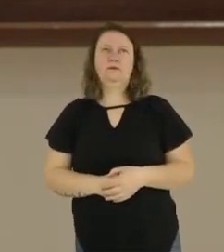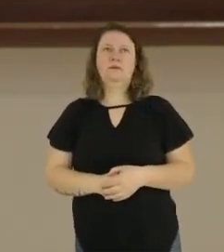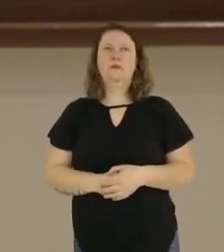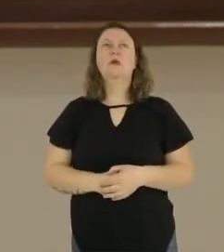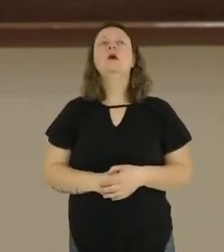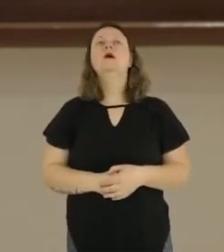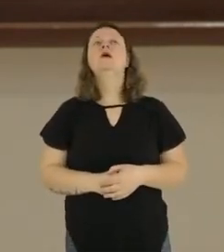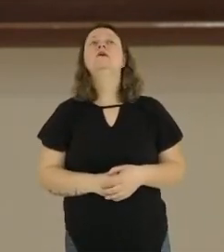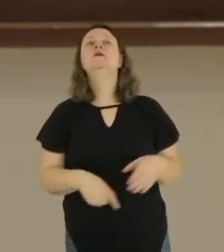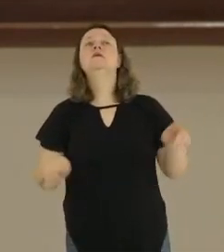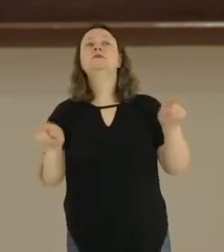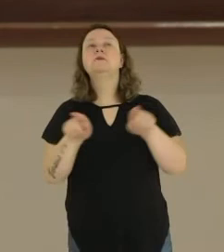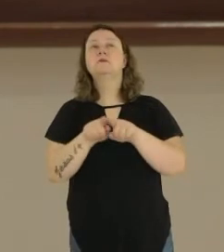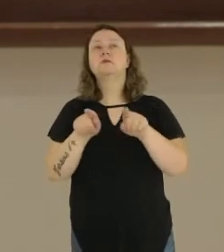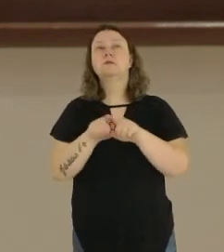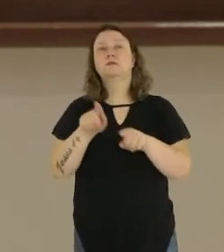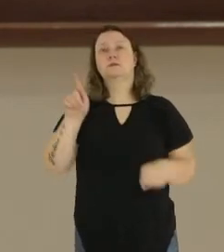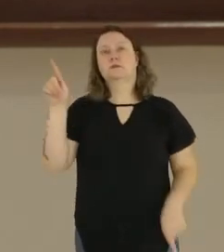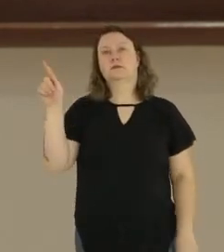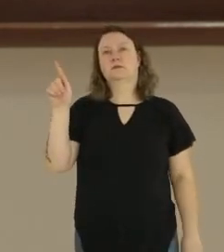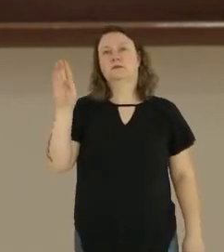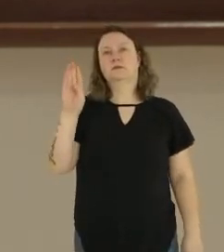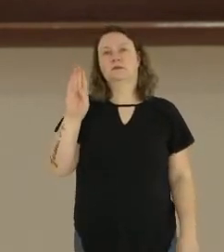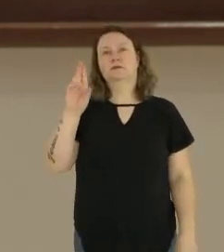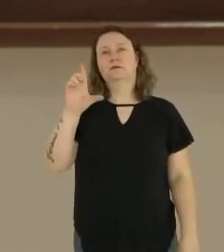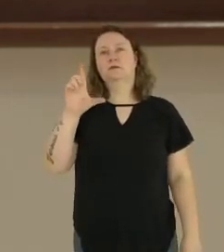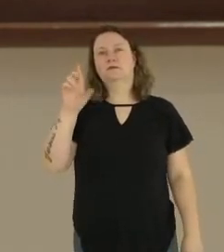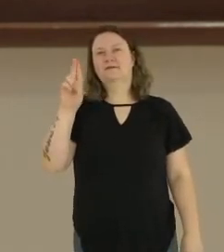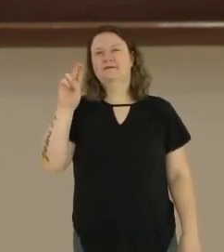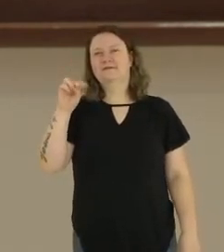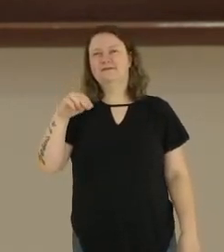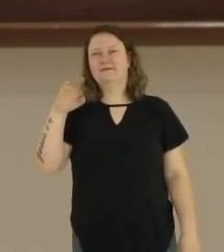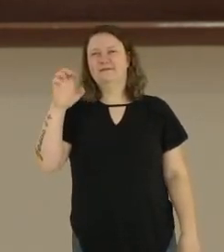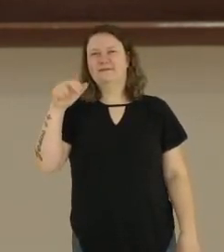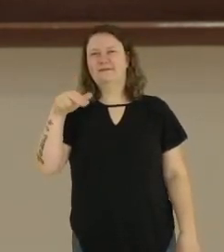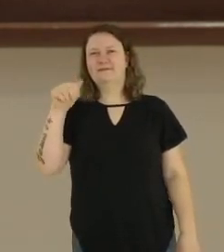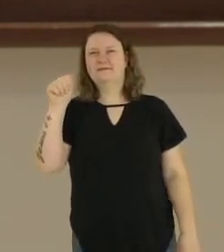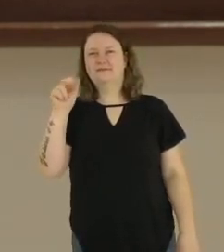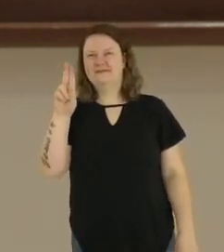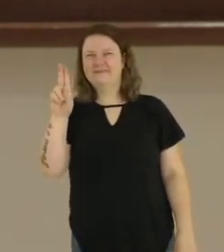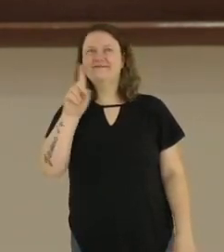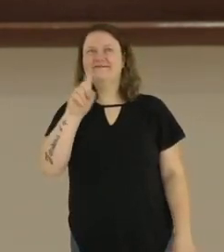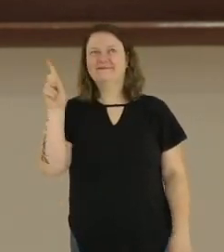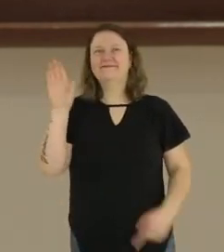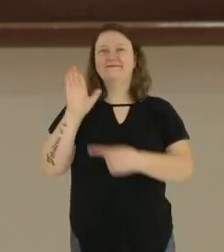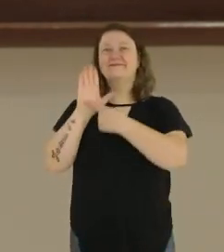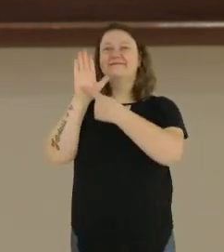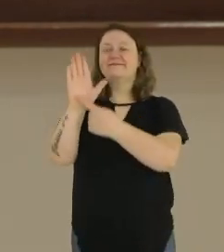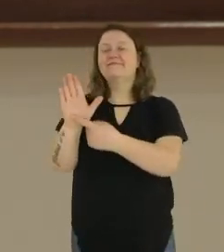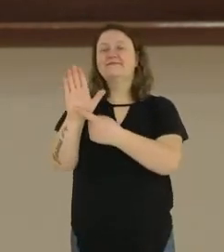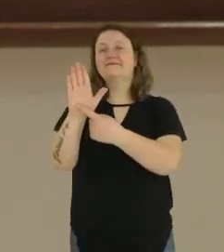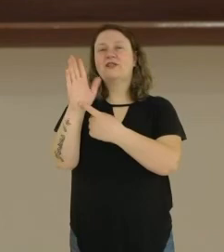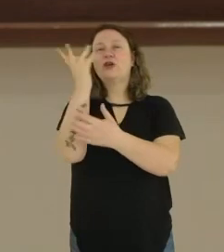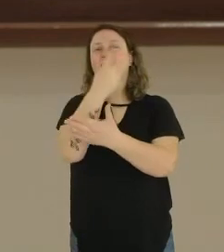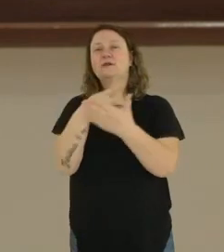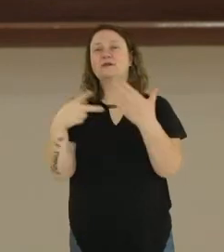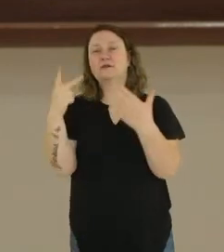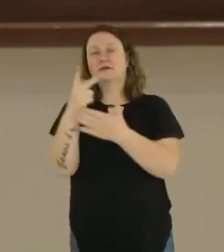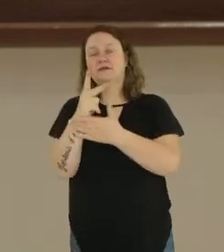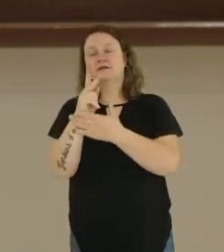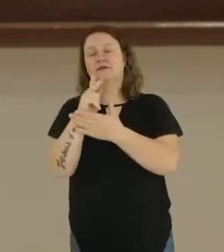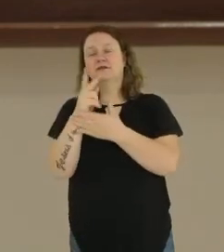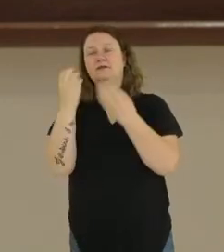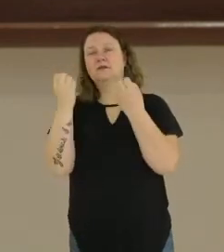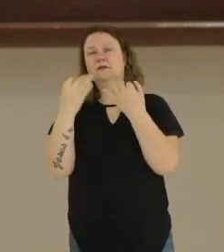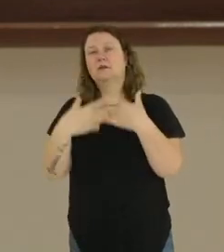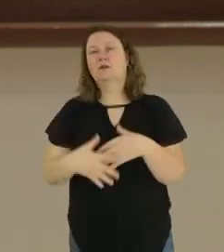Bom, Hermann Bruno Otto Blumenau. Aqui no caso a gente trouxe essa figura, né, dele para falar sobre que